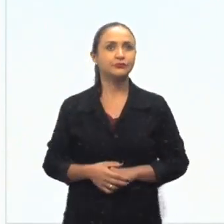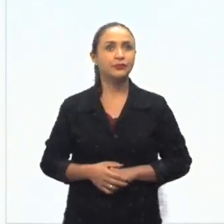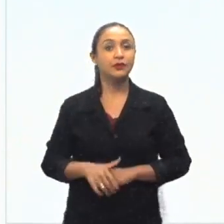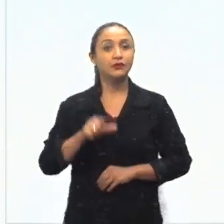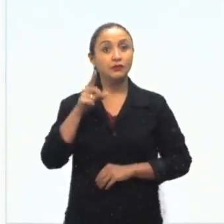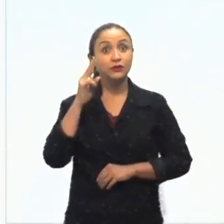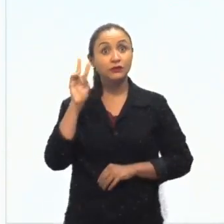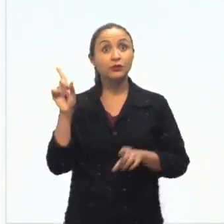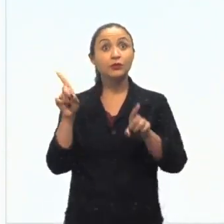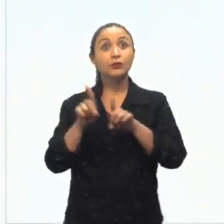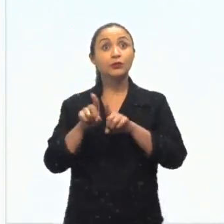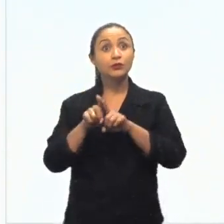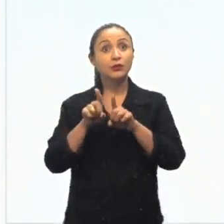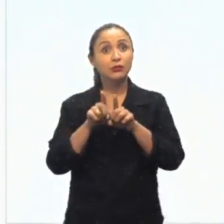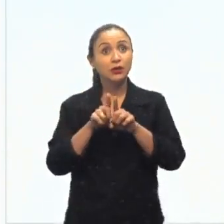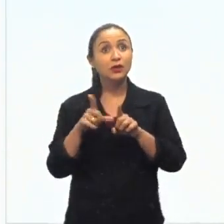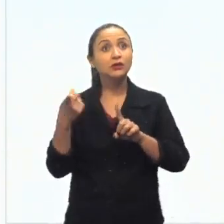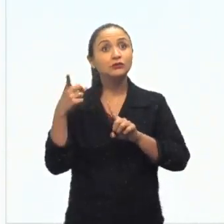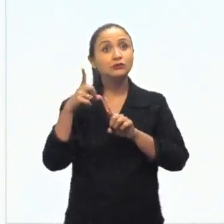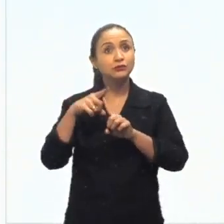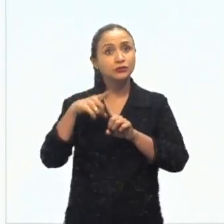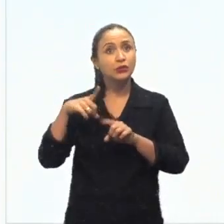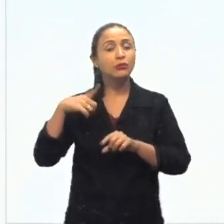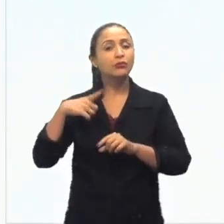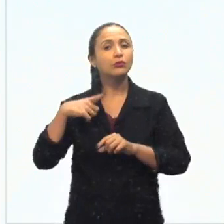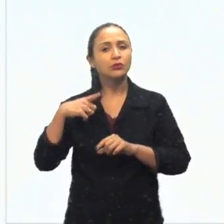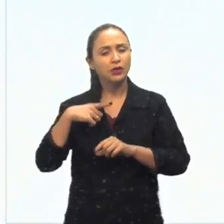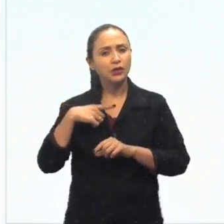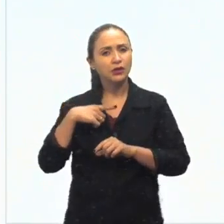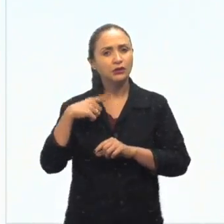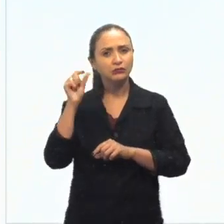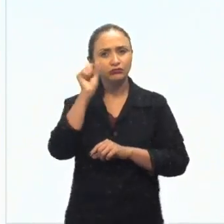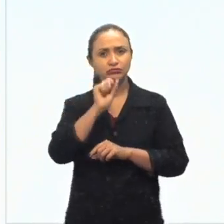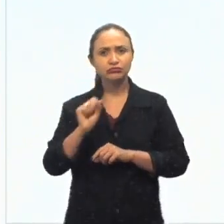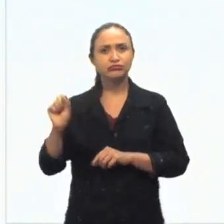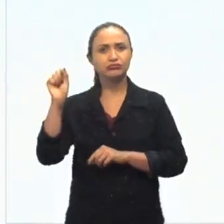viu as características das modulações digitais.